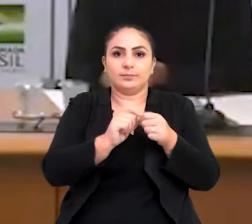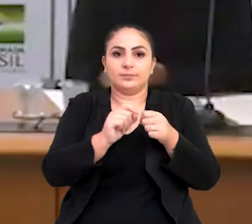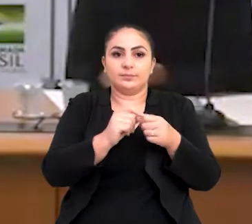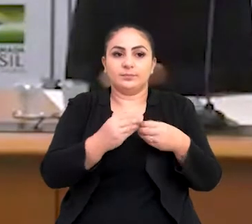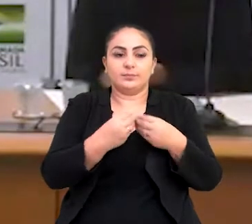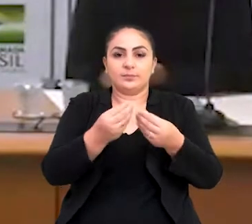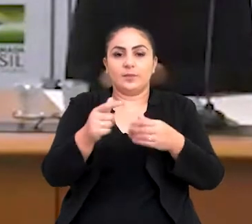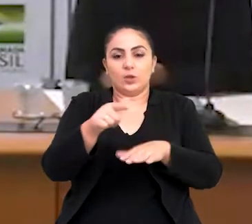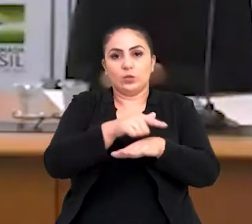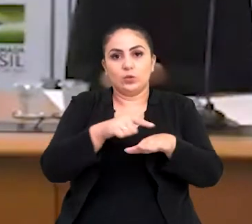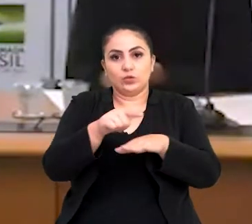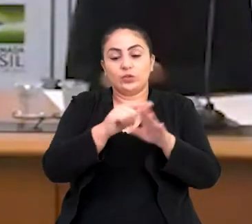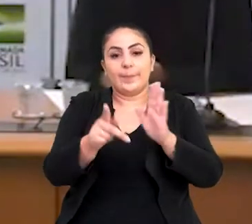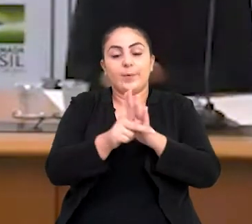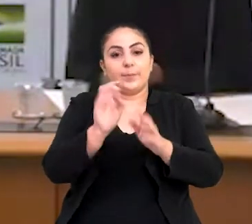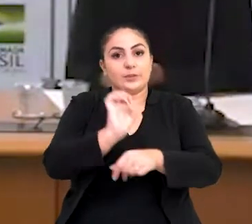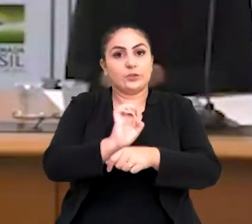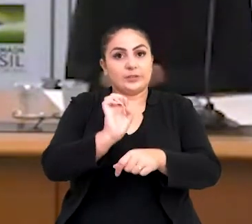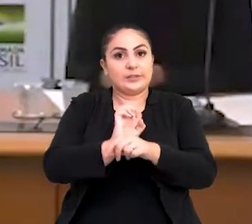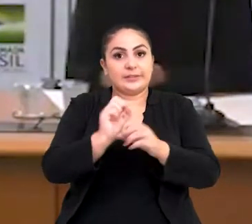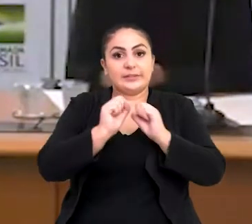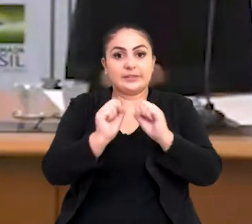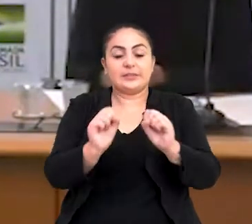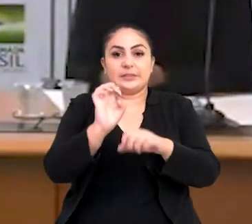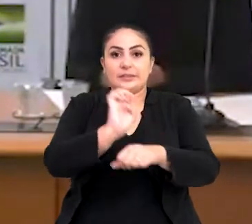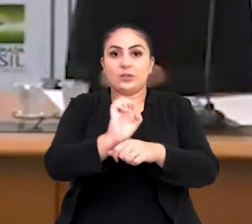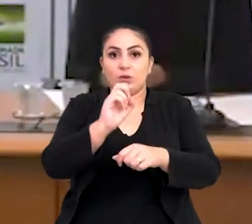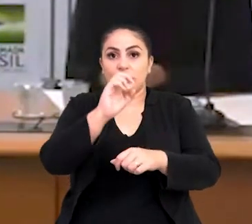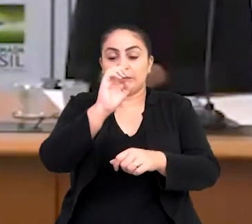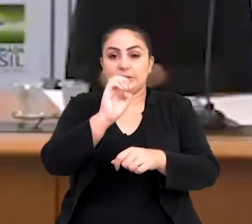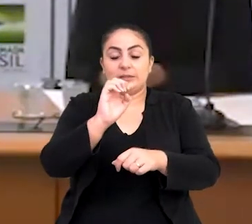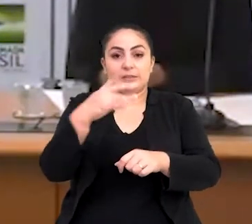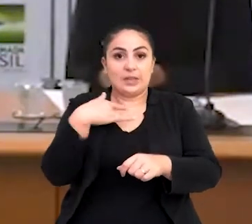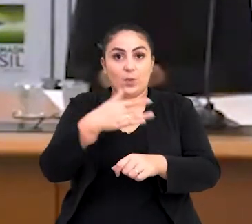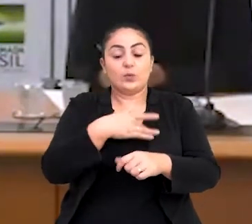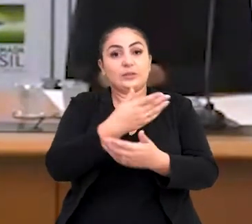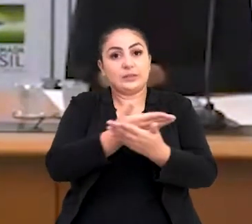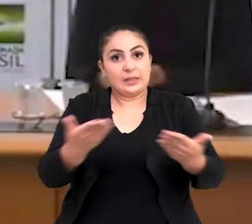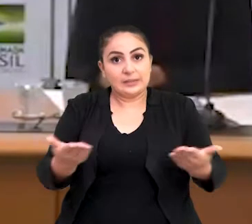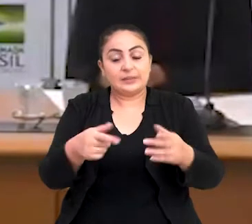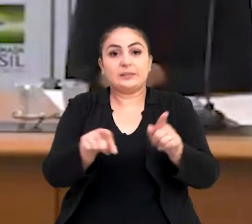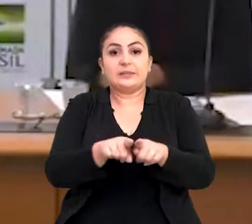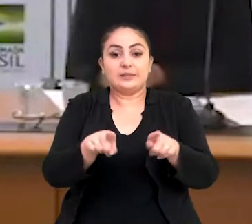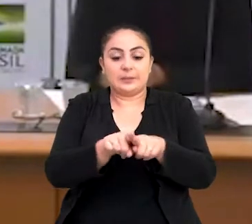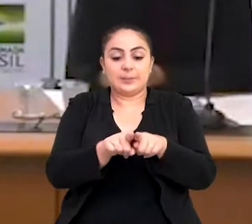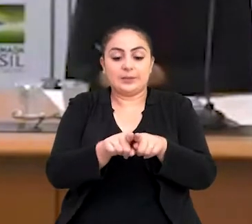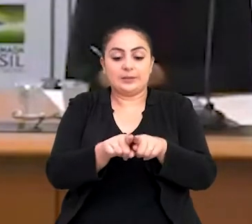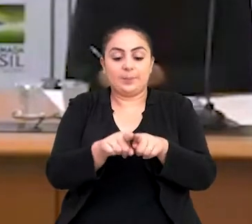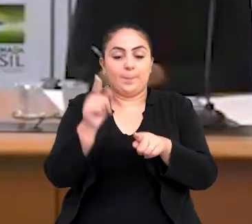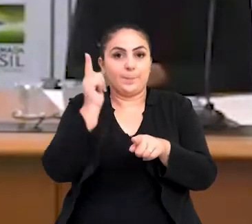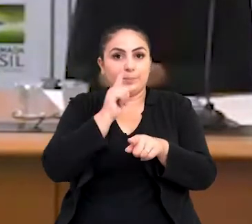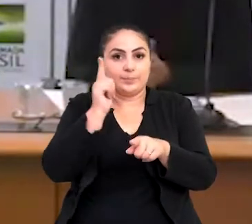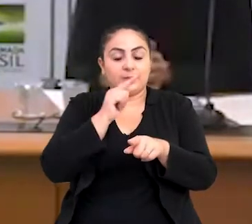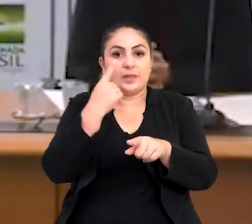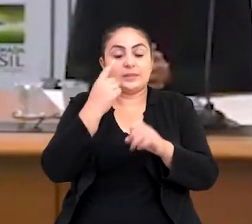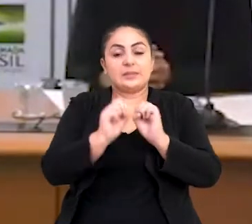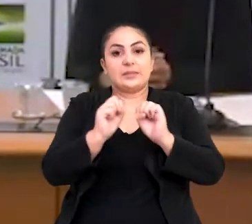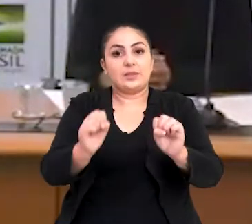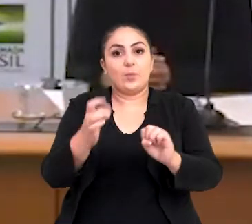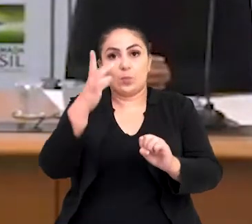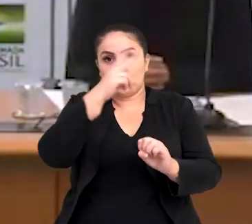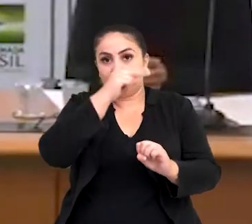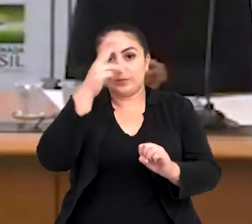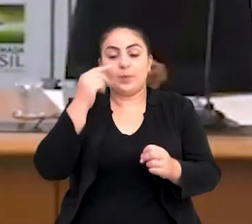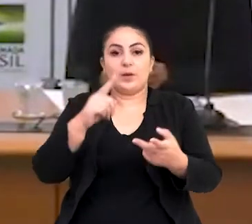é feita uma distribuição logística para os estados, secretarias estaduais de saúde e destas para as